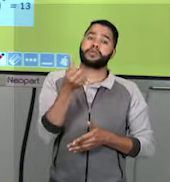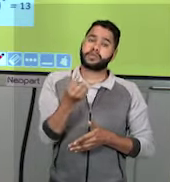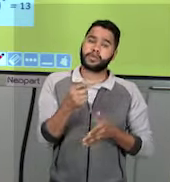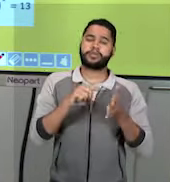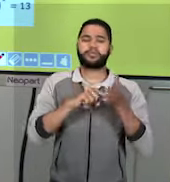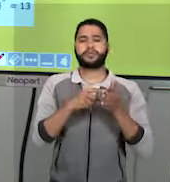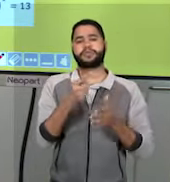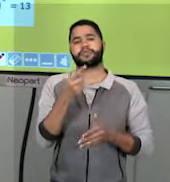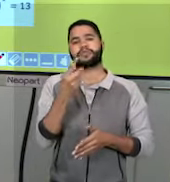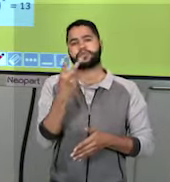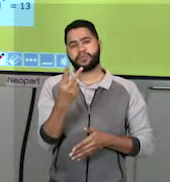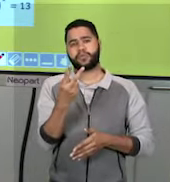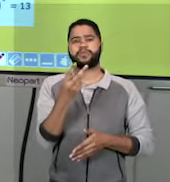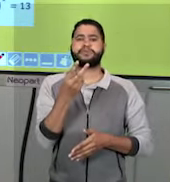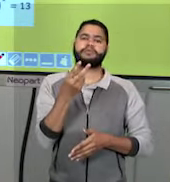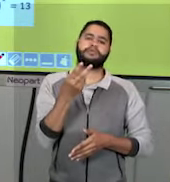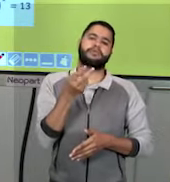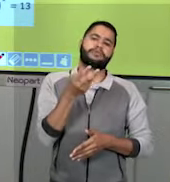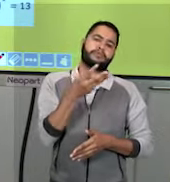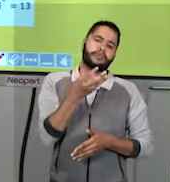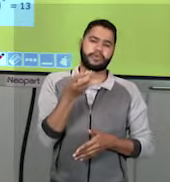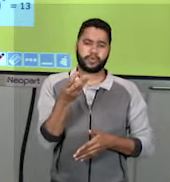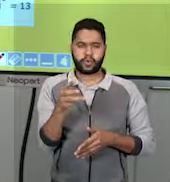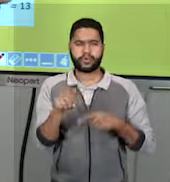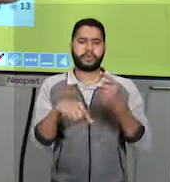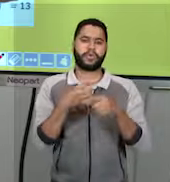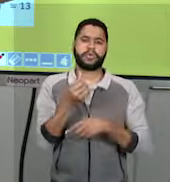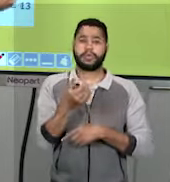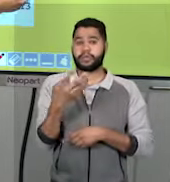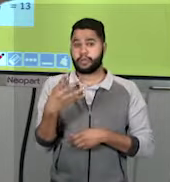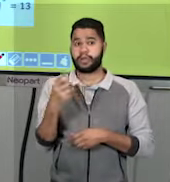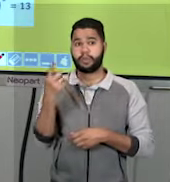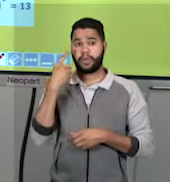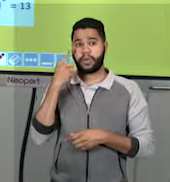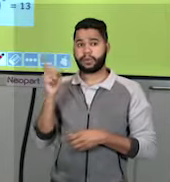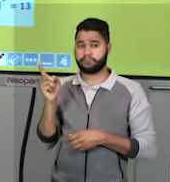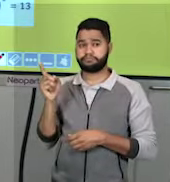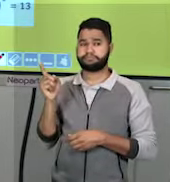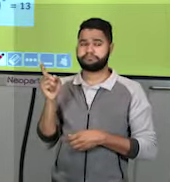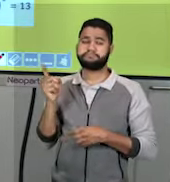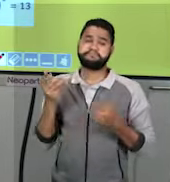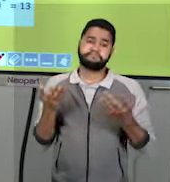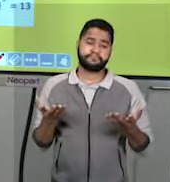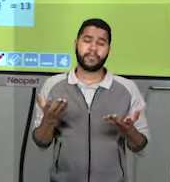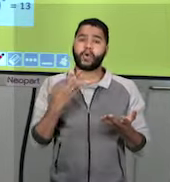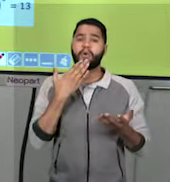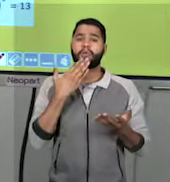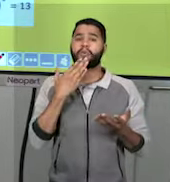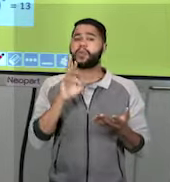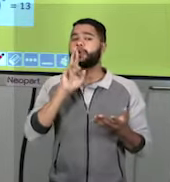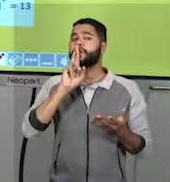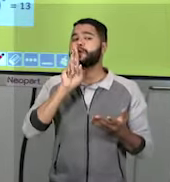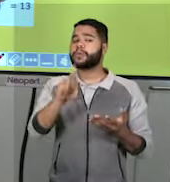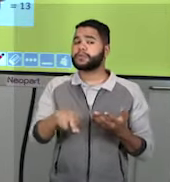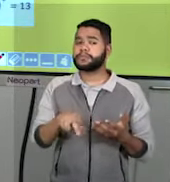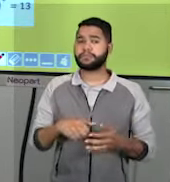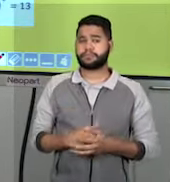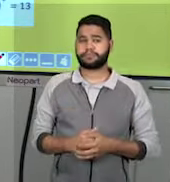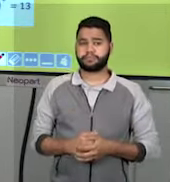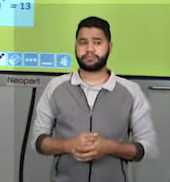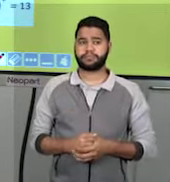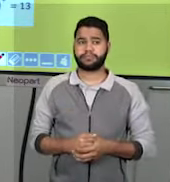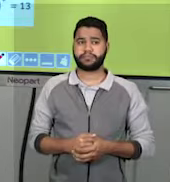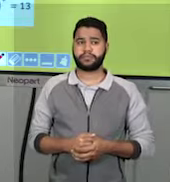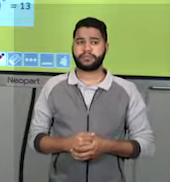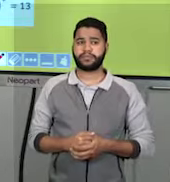64 sobre 1. 64 sobre 1 é uma coisa de 64, aqui, ó. Então, qual que é o resultado? 64 não,